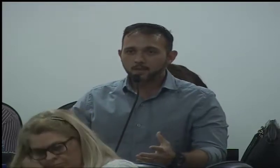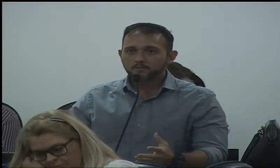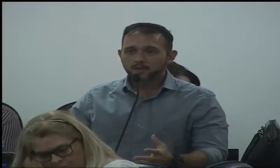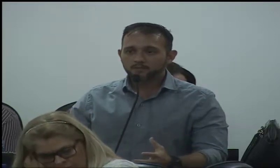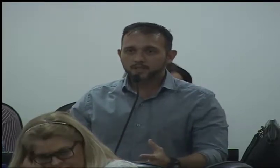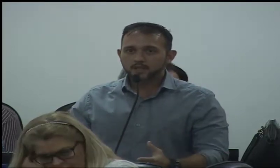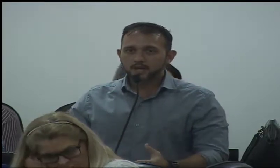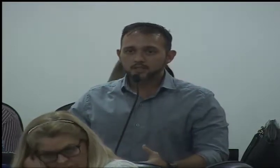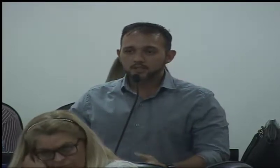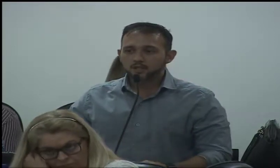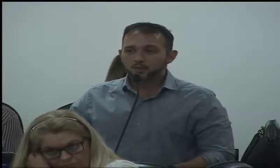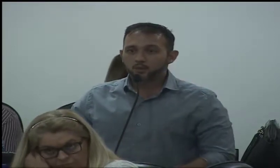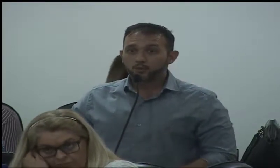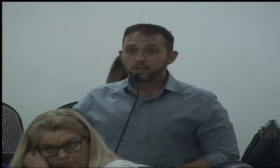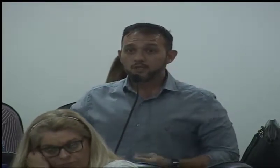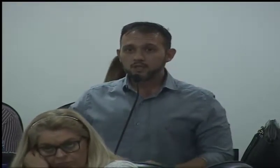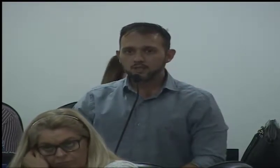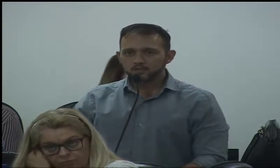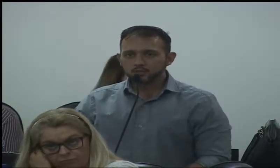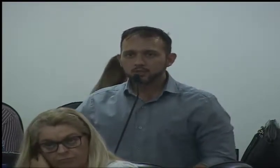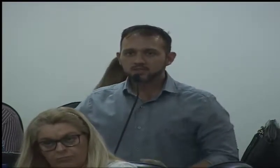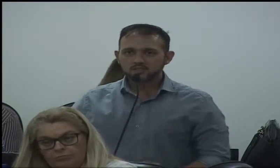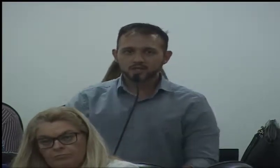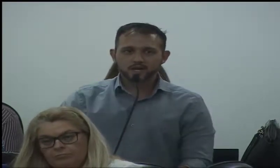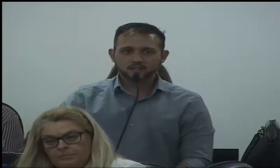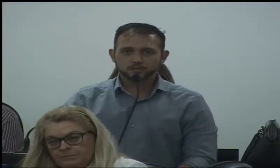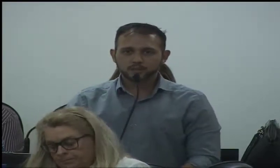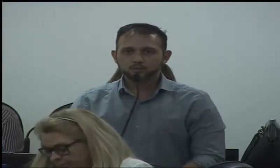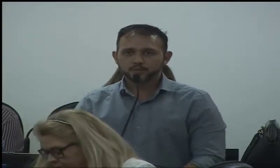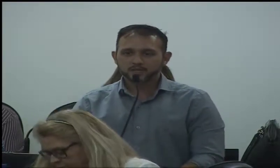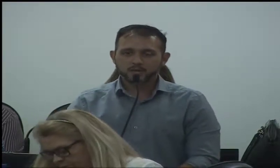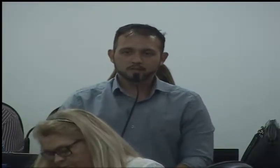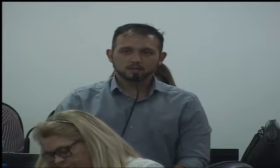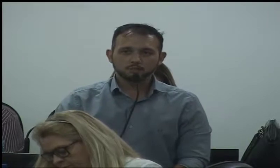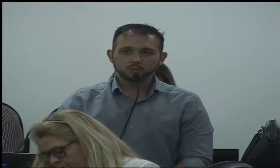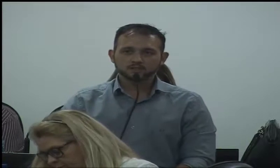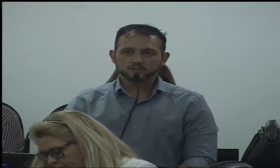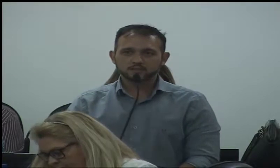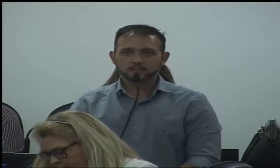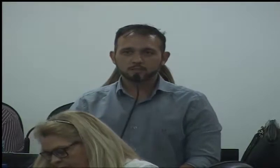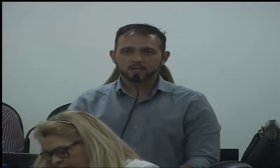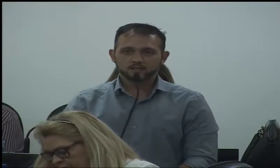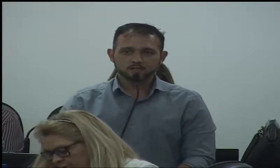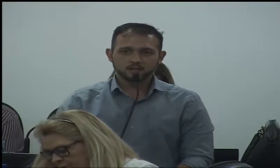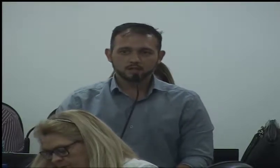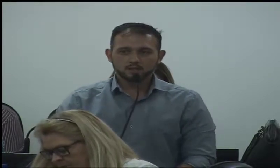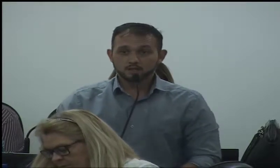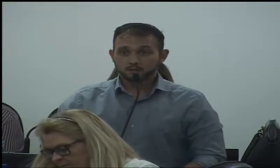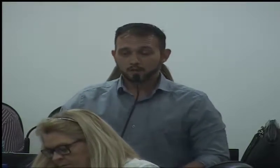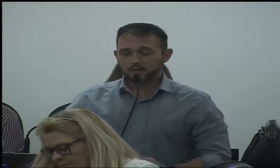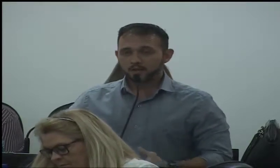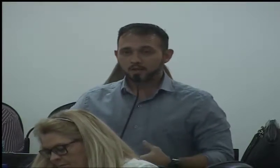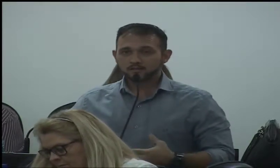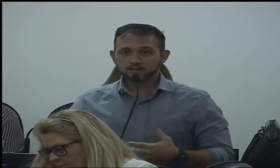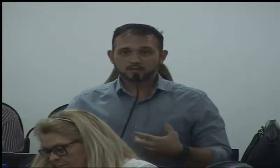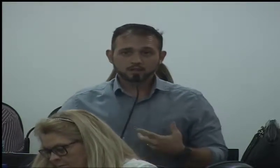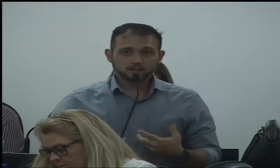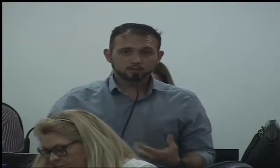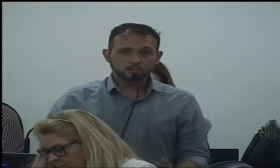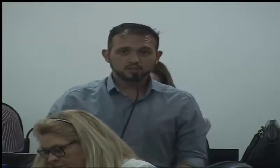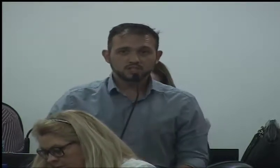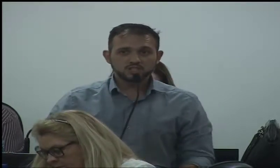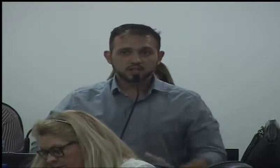é, na verdade, o início, o start para que o mercado ele possa se estabelecer, a questão